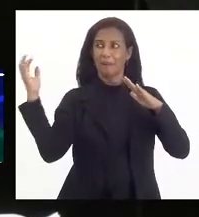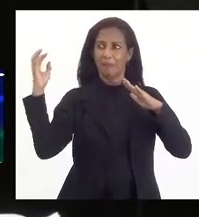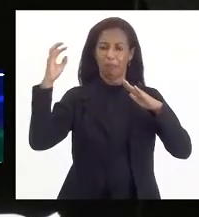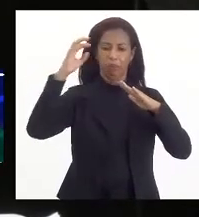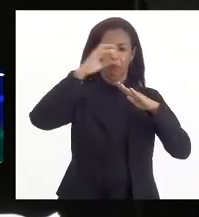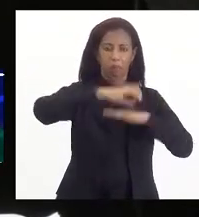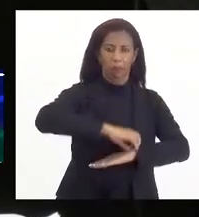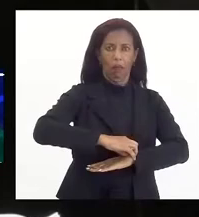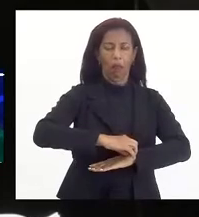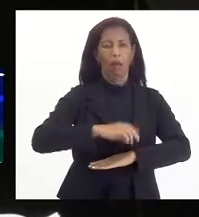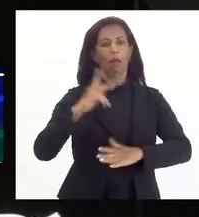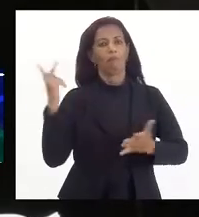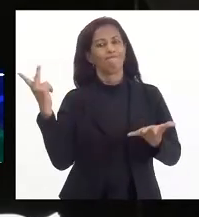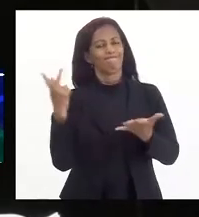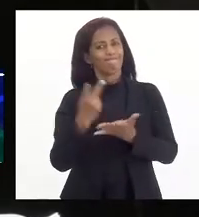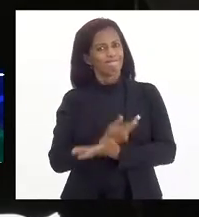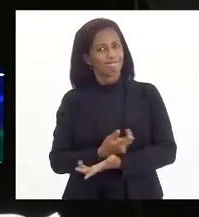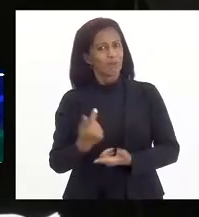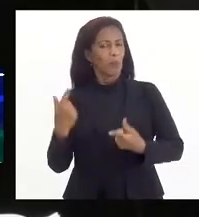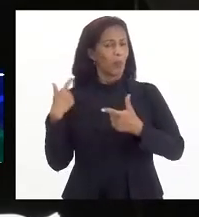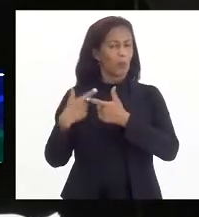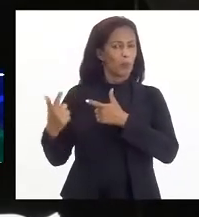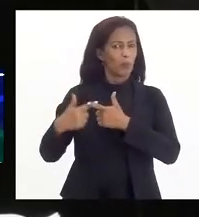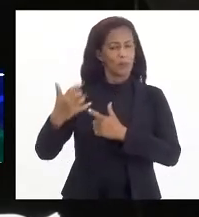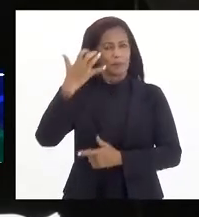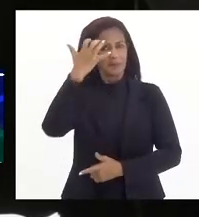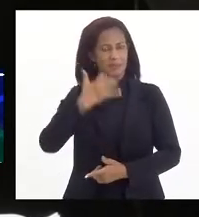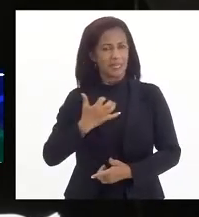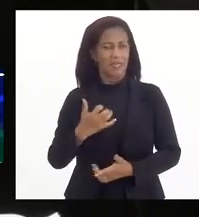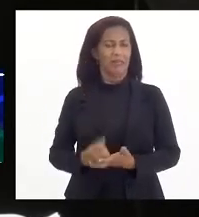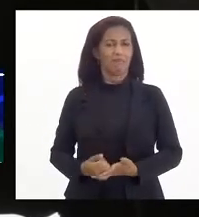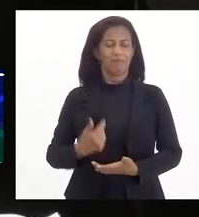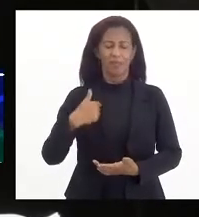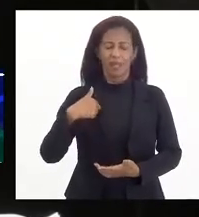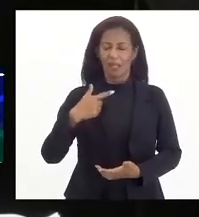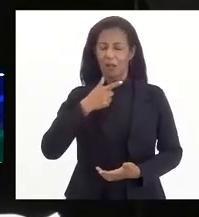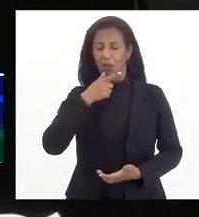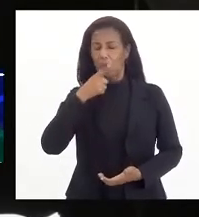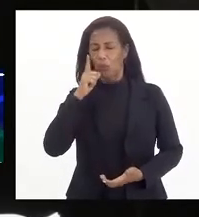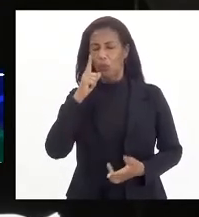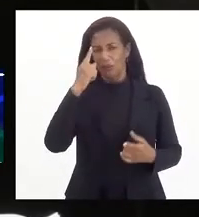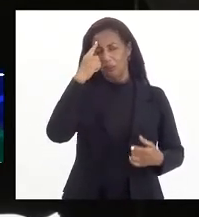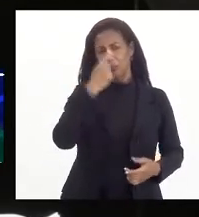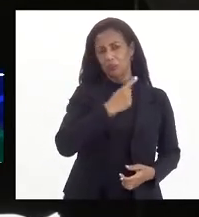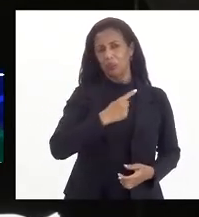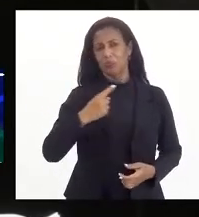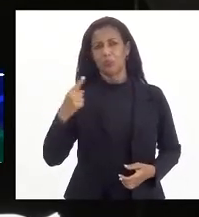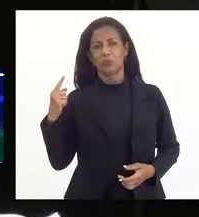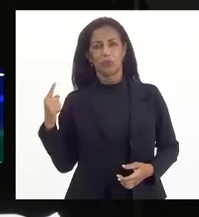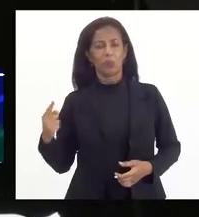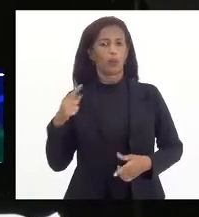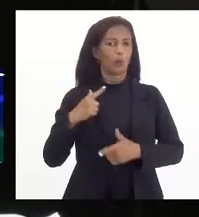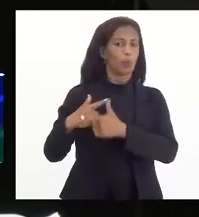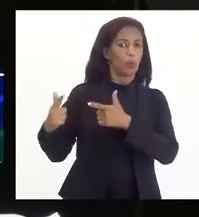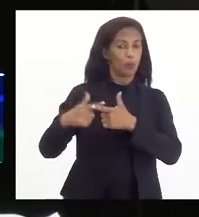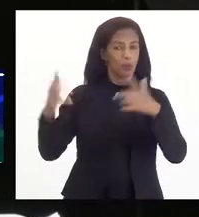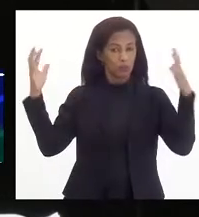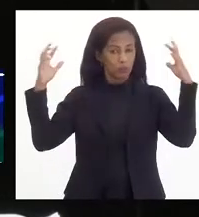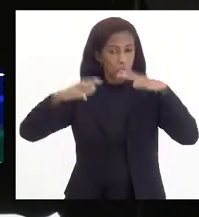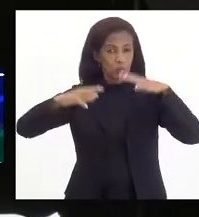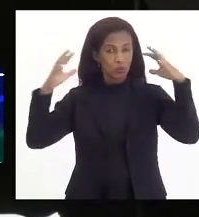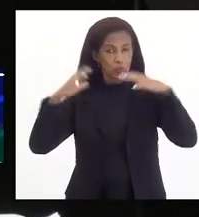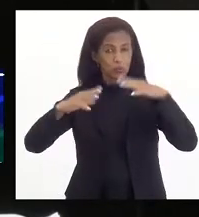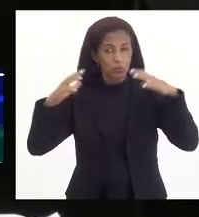Civil tive que acionar a equipe de emergência da Light enfim fiquei esses dias né é com essa questão da